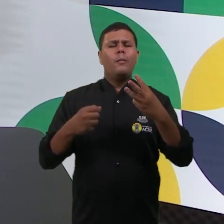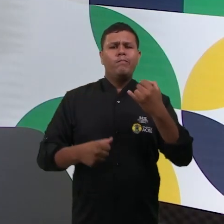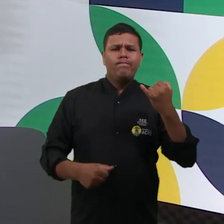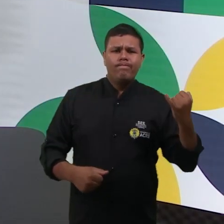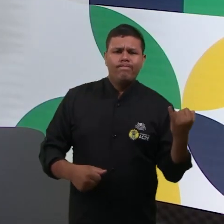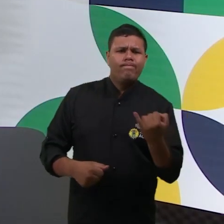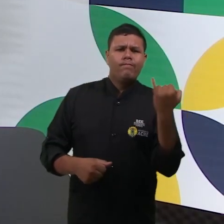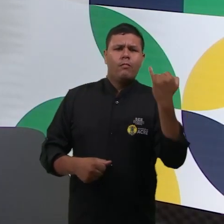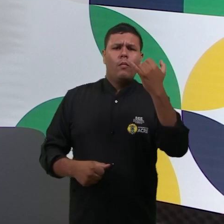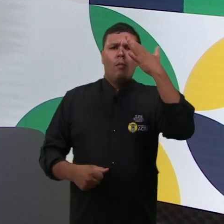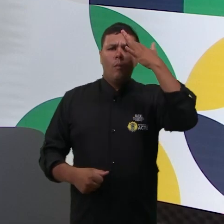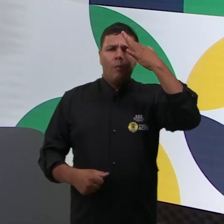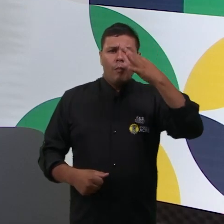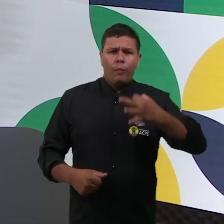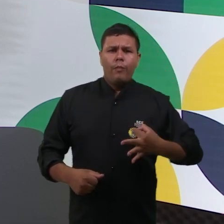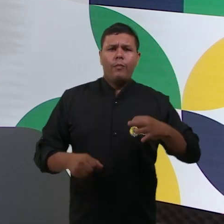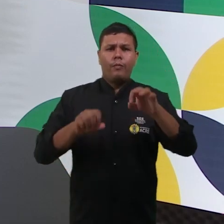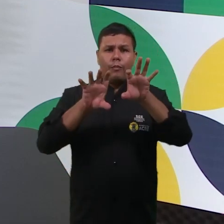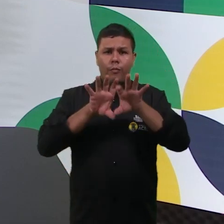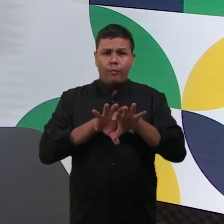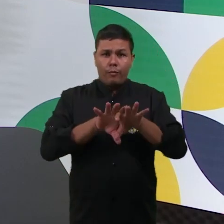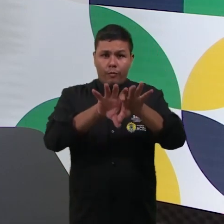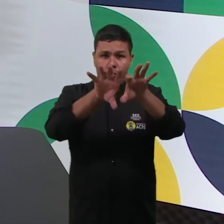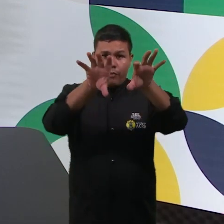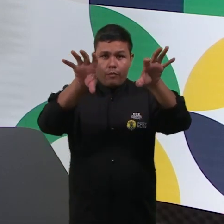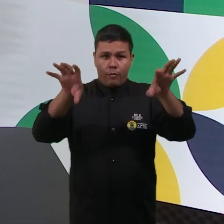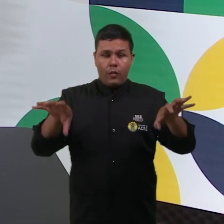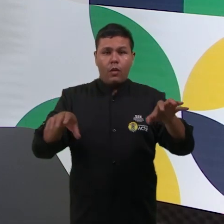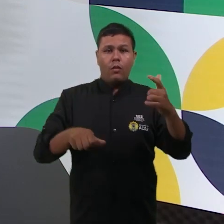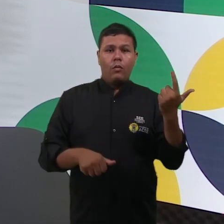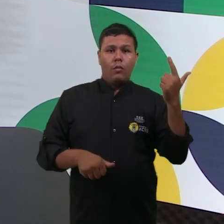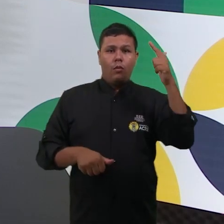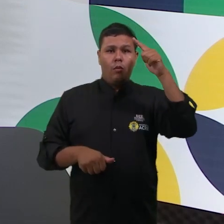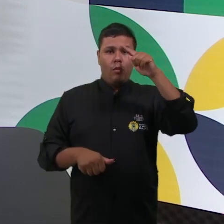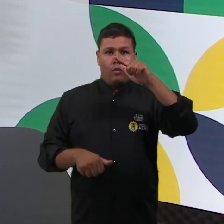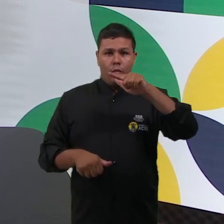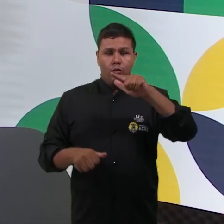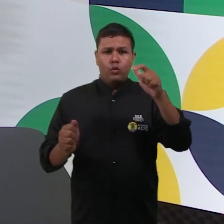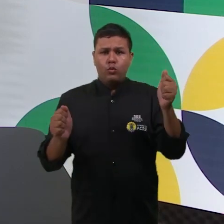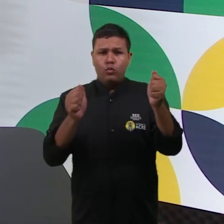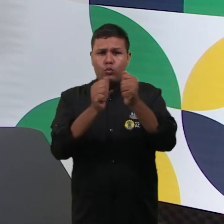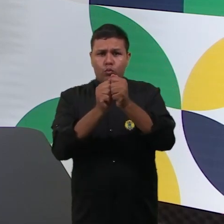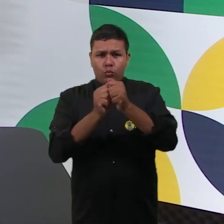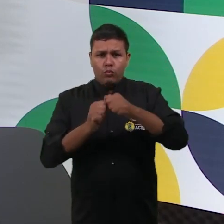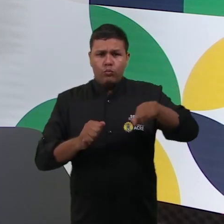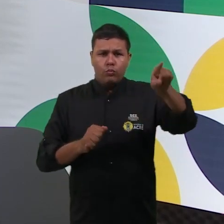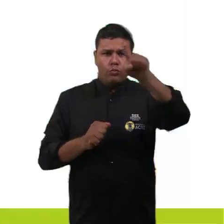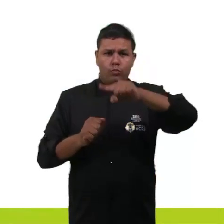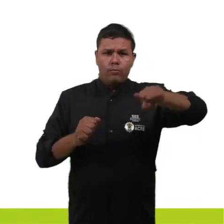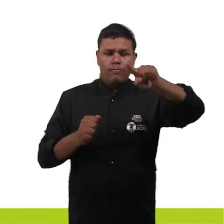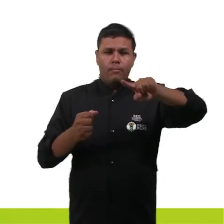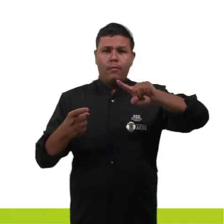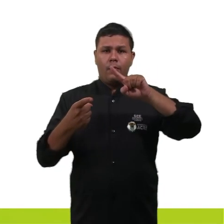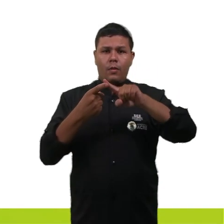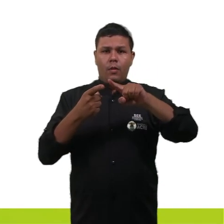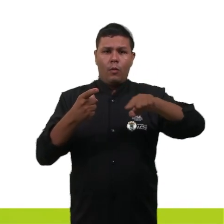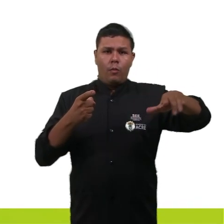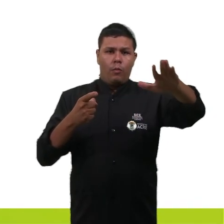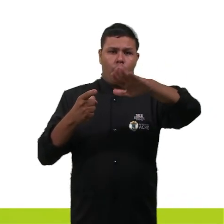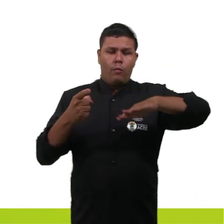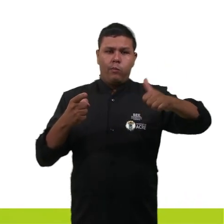gente entender essa divisão que eu vou repetir junto com vocês. Vamos lá. Setor